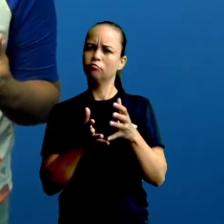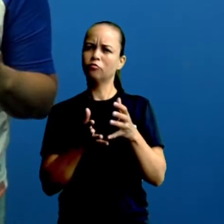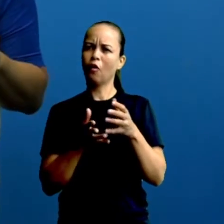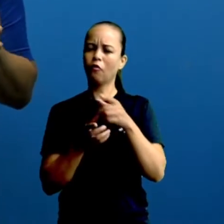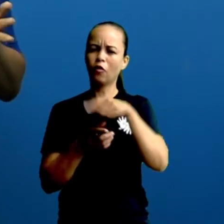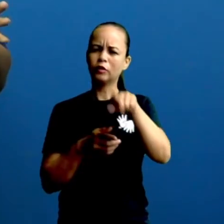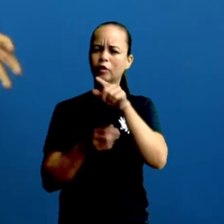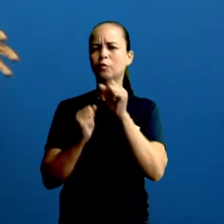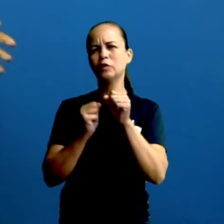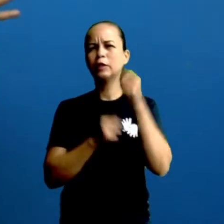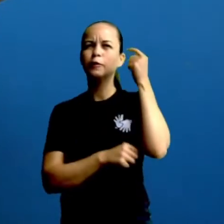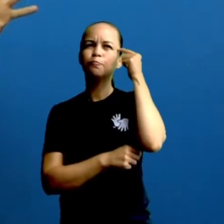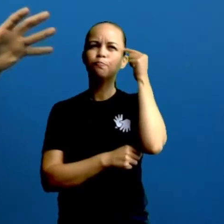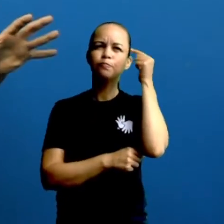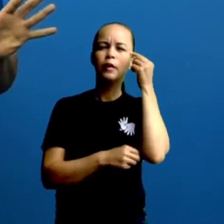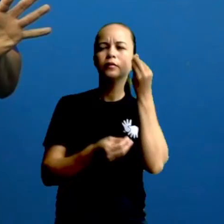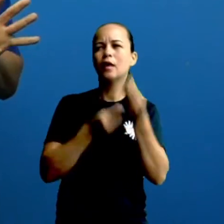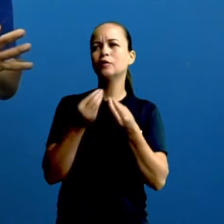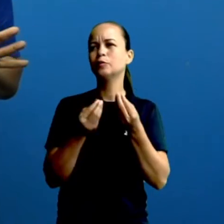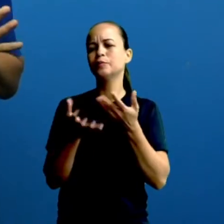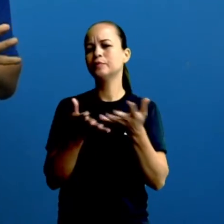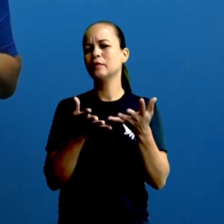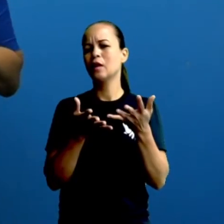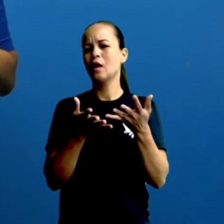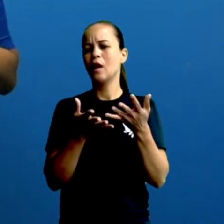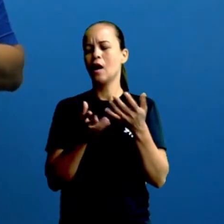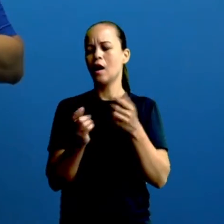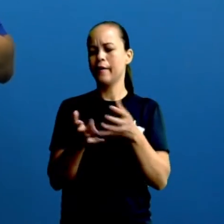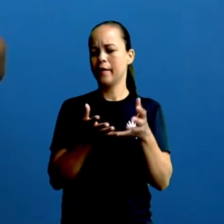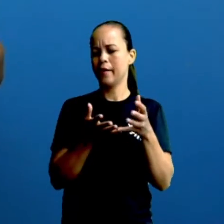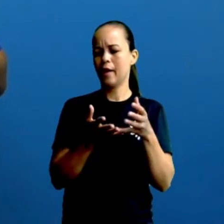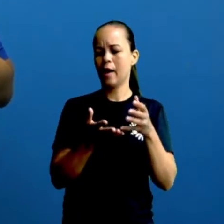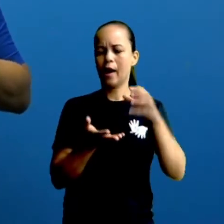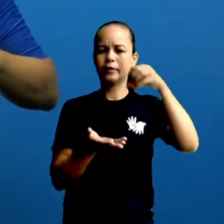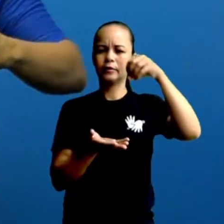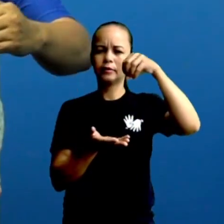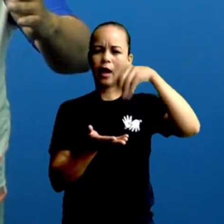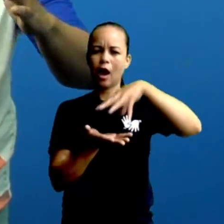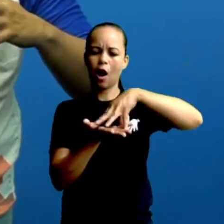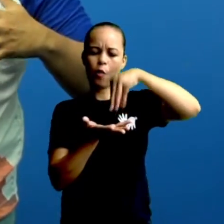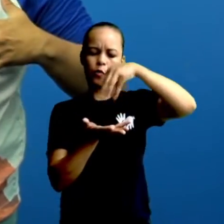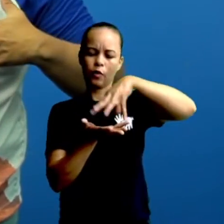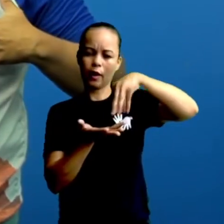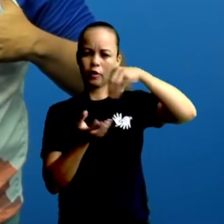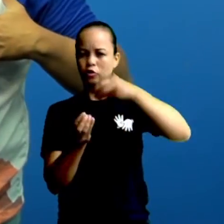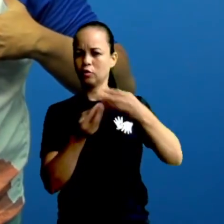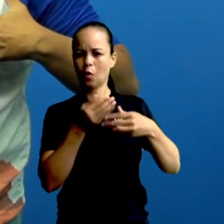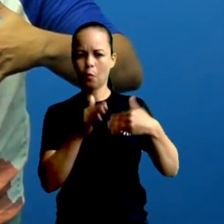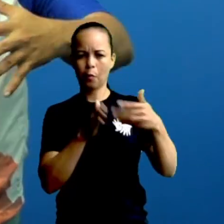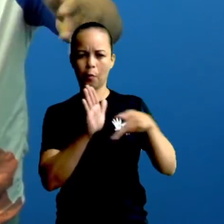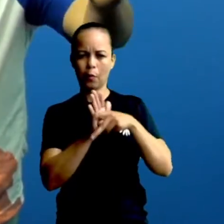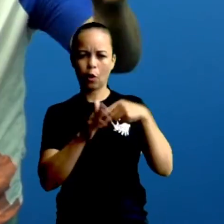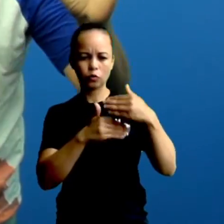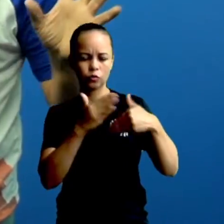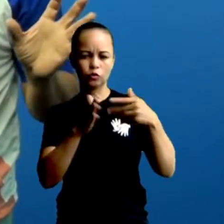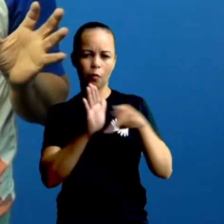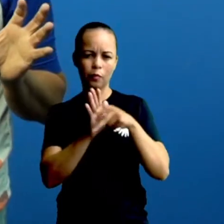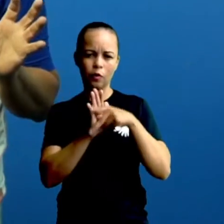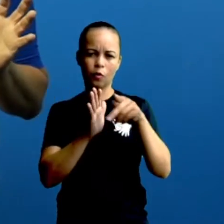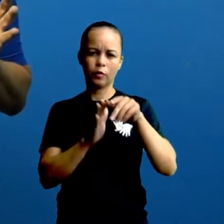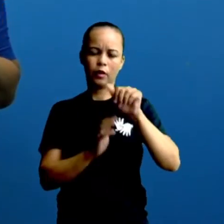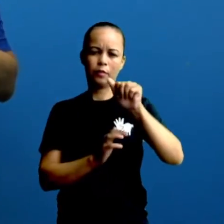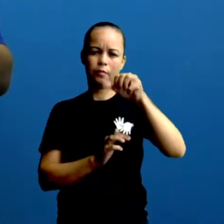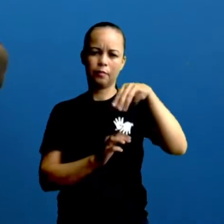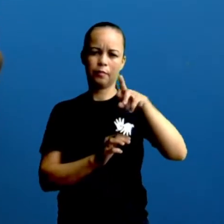perguntando, mas Aprígio, as algas também não produzem embriões? Sim, só que esses embriões eles são dispersos, eles são soltos no